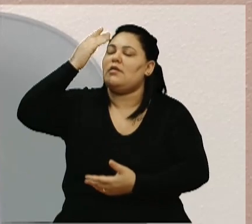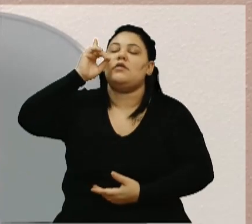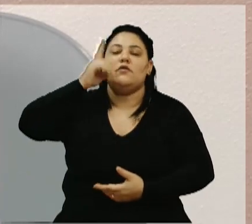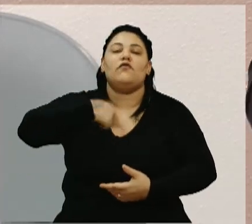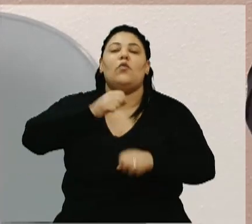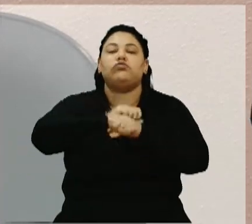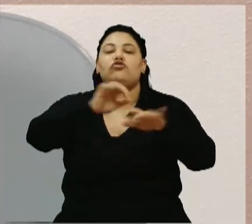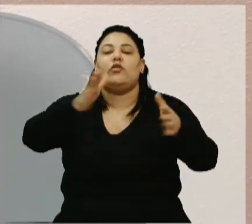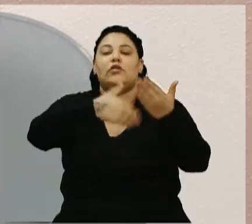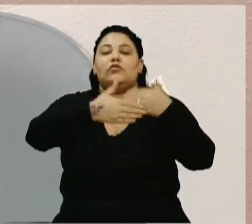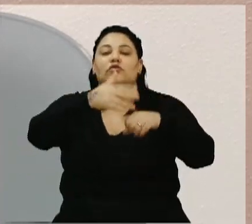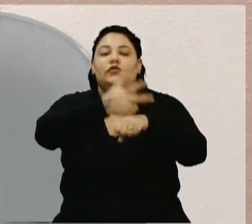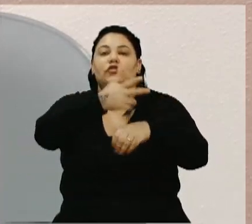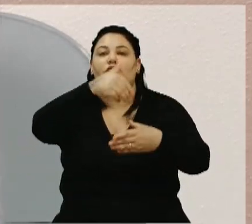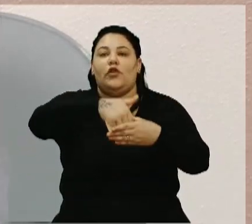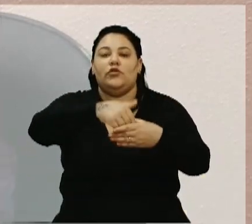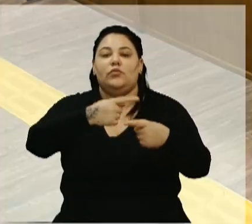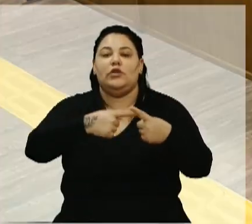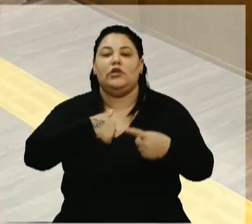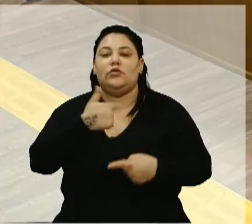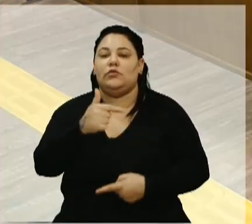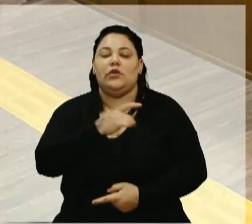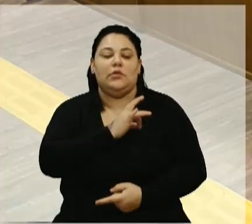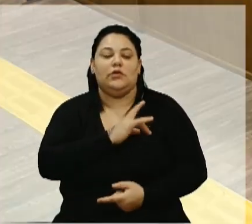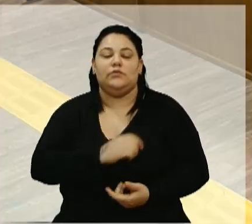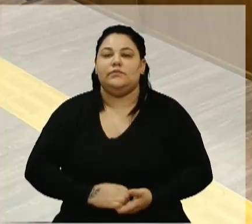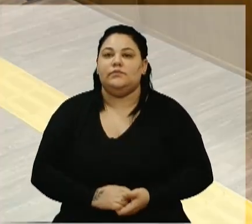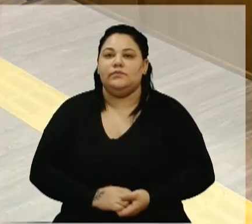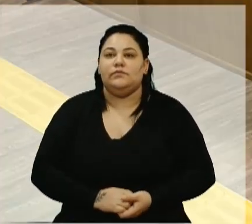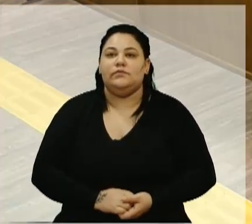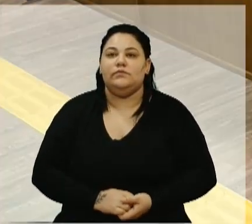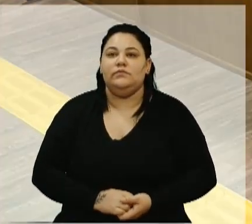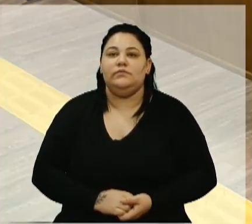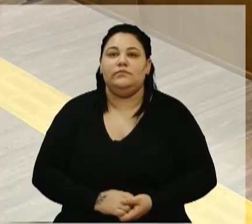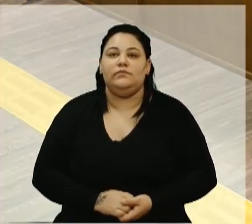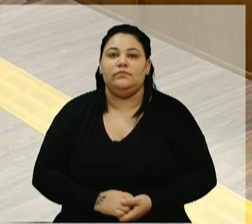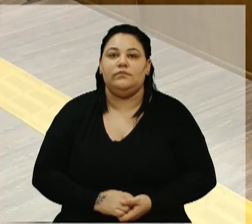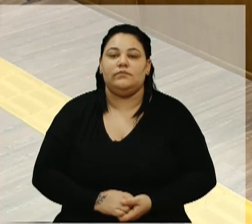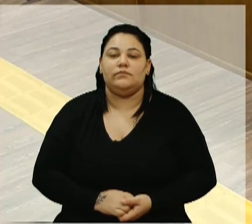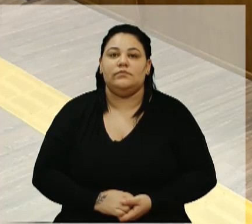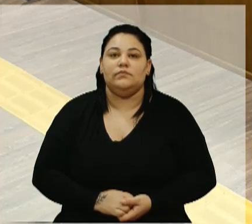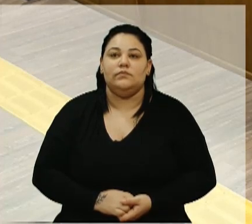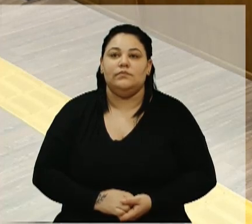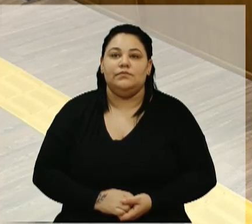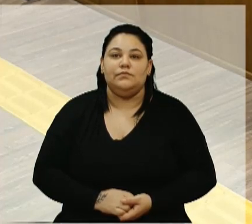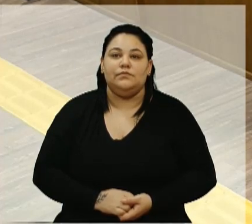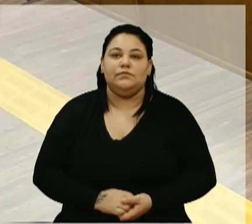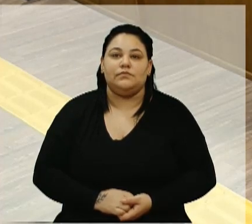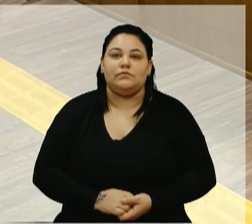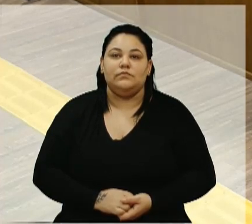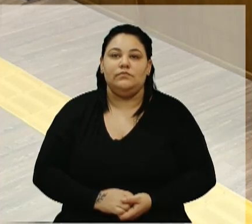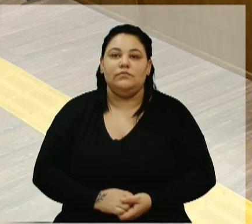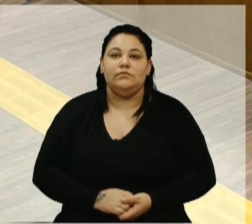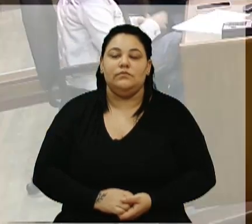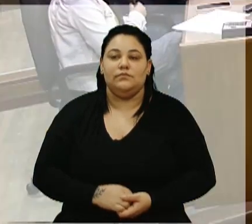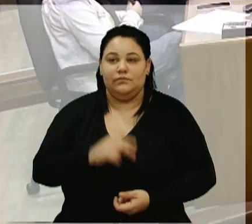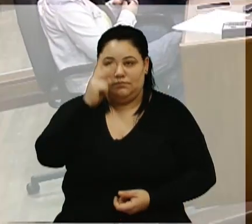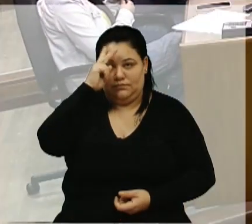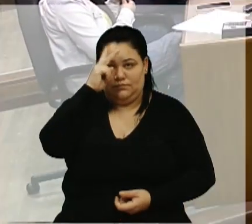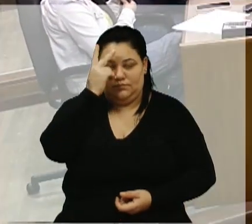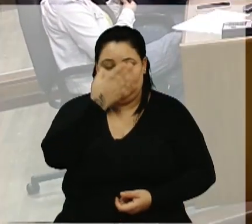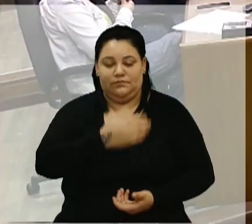todos os meus vídeos e meus votos, porque eu não tenho medo. Obrigado, senhor presidente. Para declarar voto, vereador Velocino Ues.